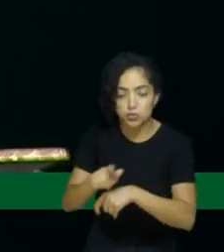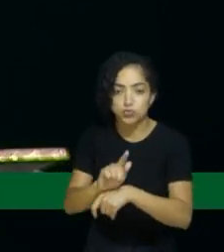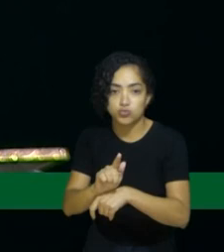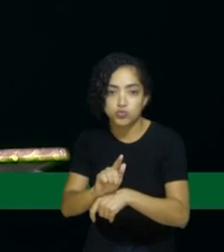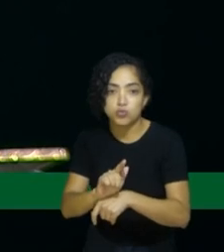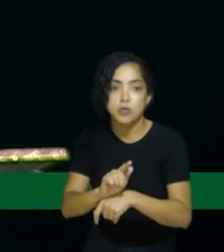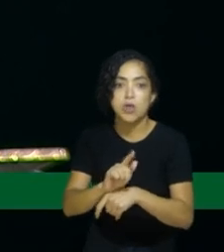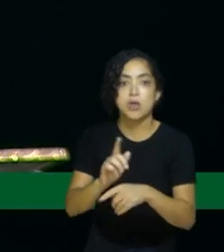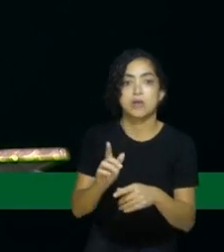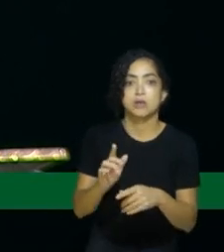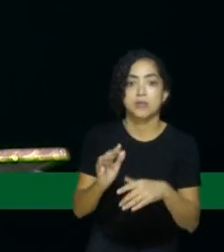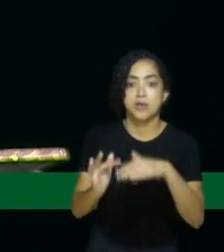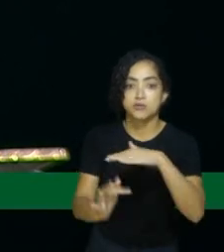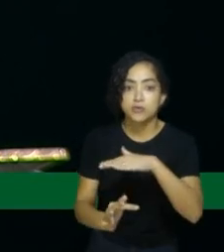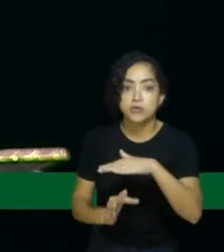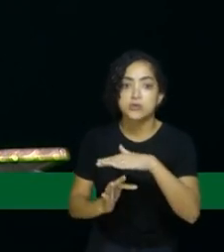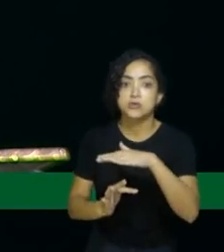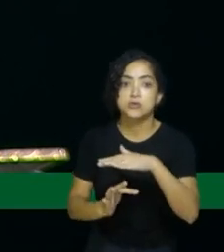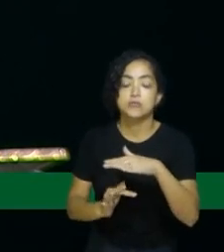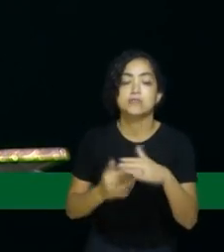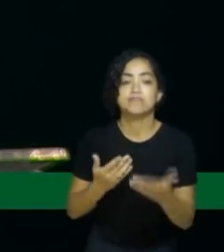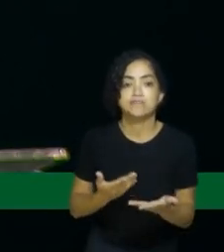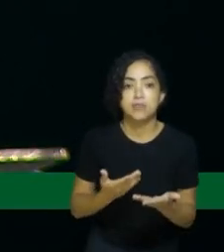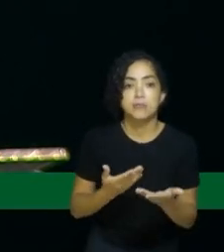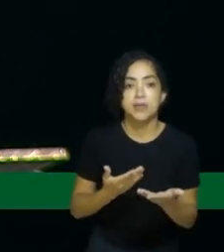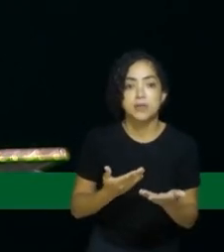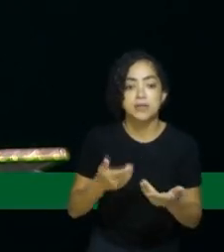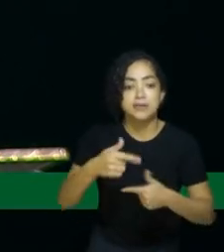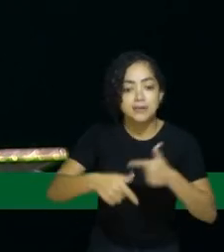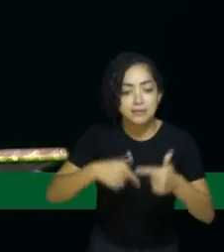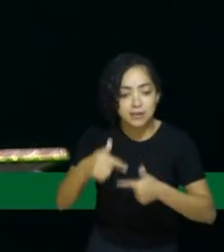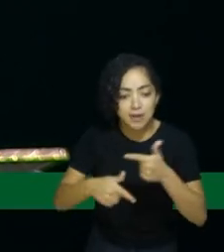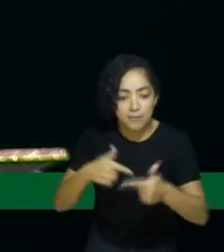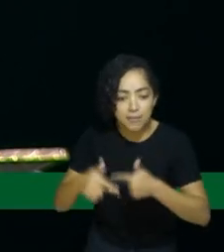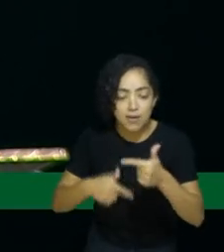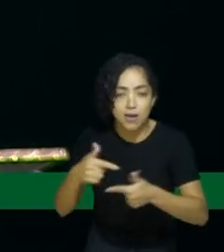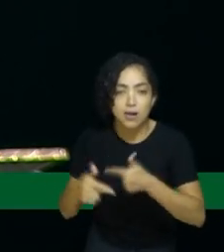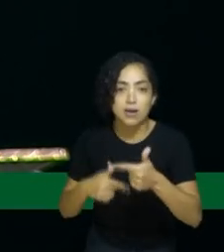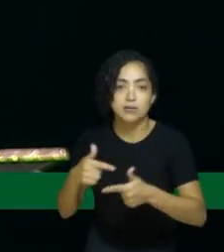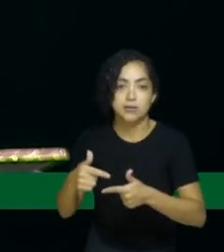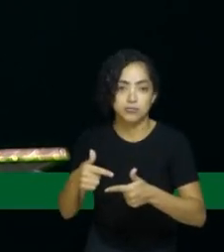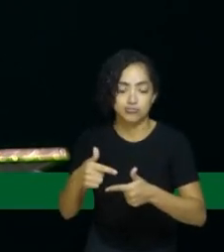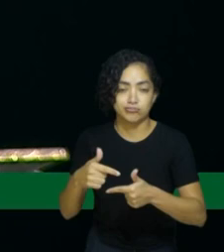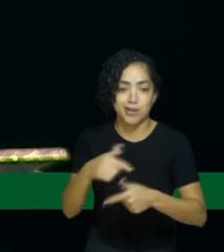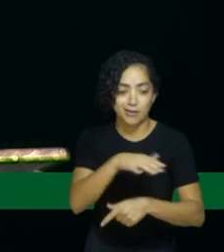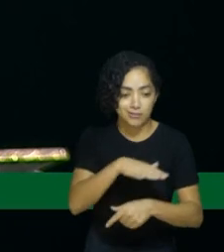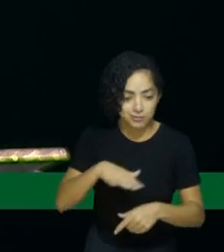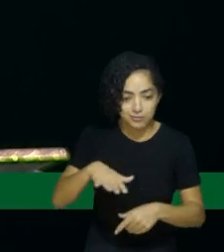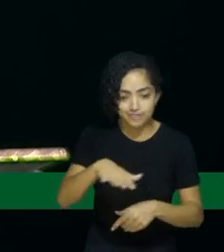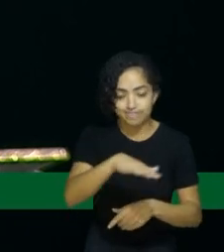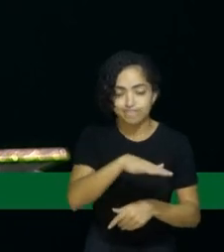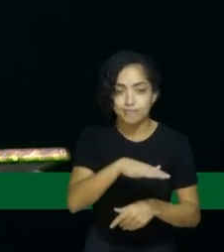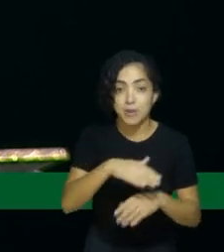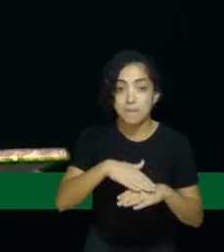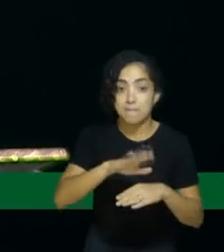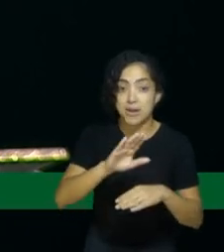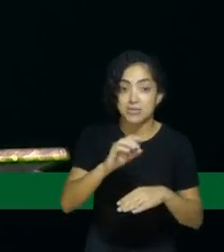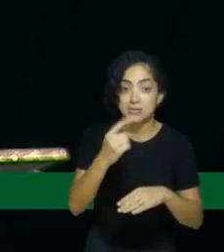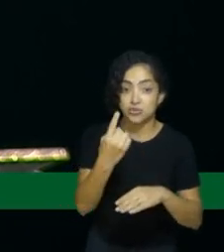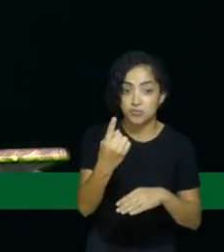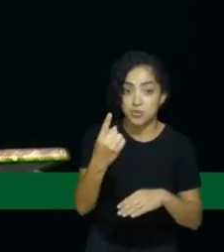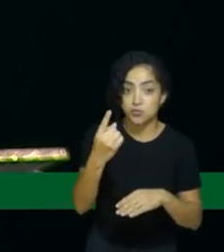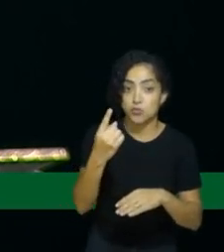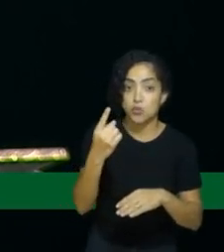fornecedores e os prestadores de serviço que vivem no entorno de um condomínio e aliás nós temos mais de 1800